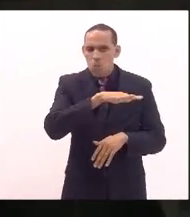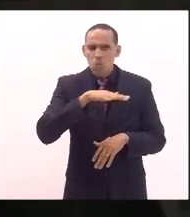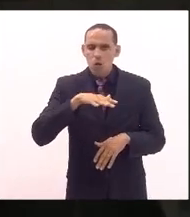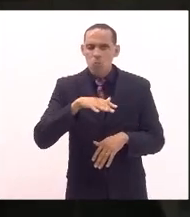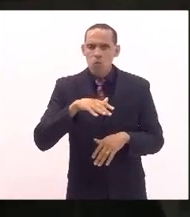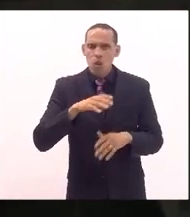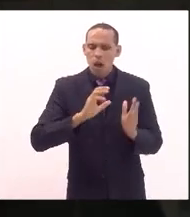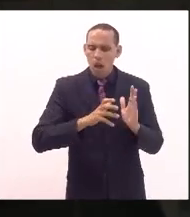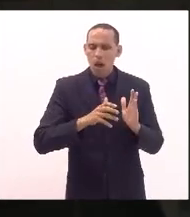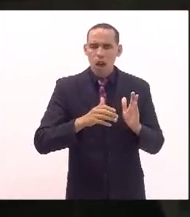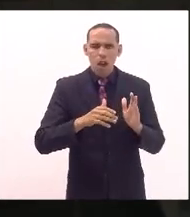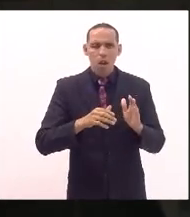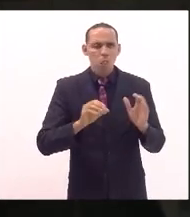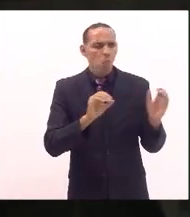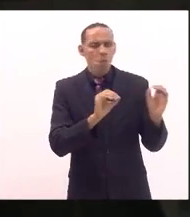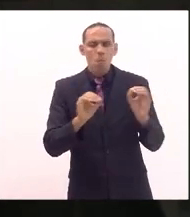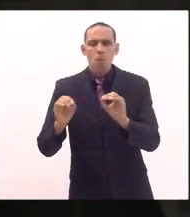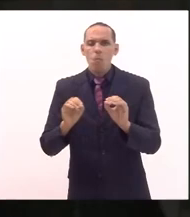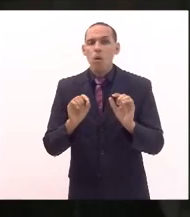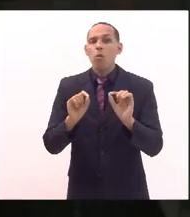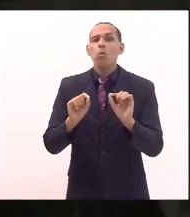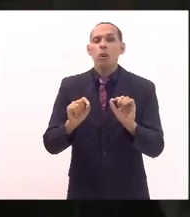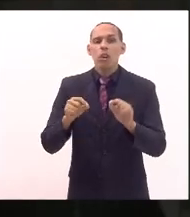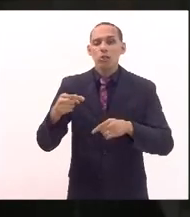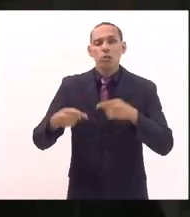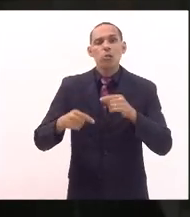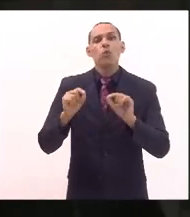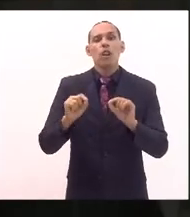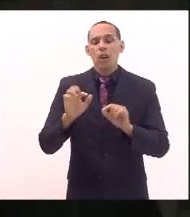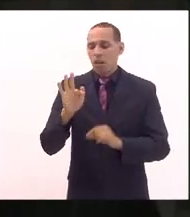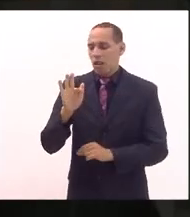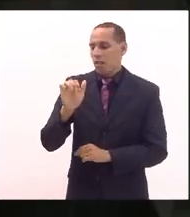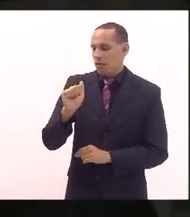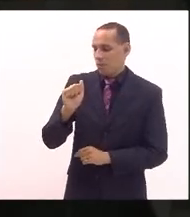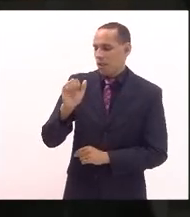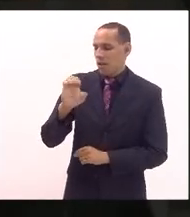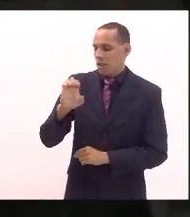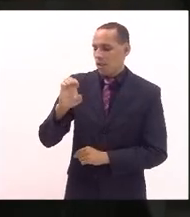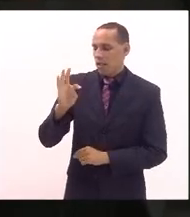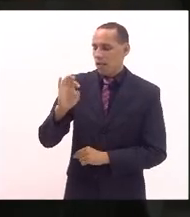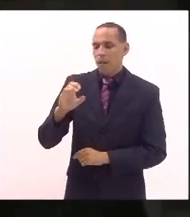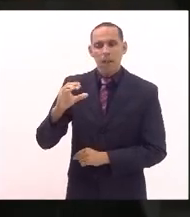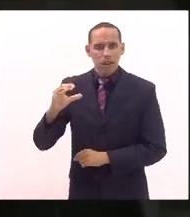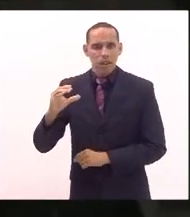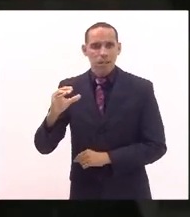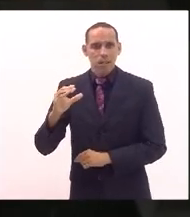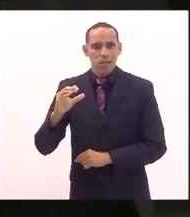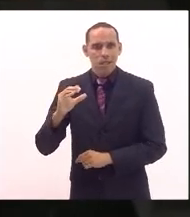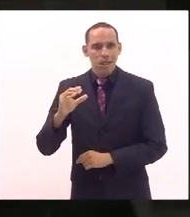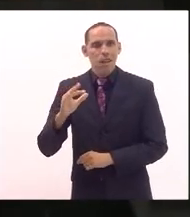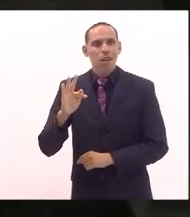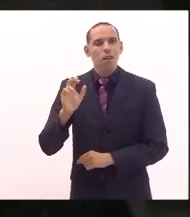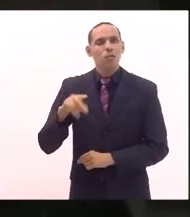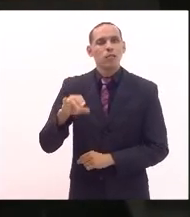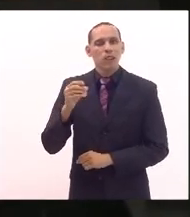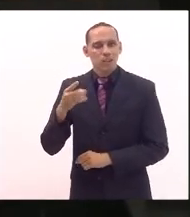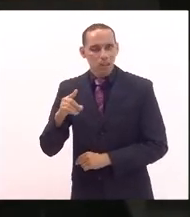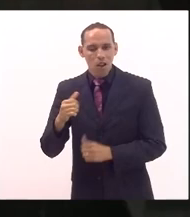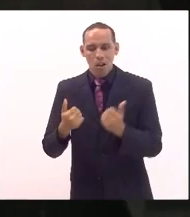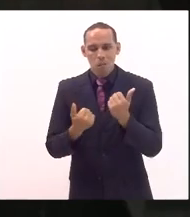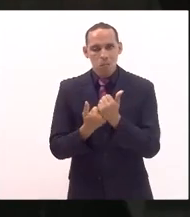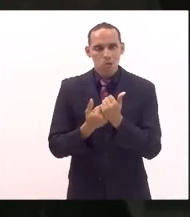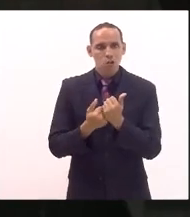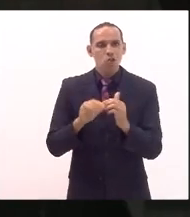de nenhum partido discutir que a Faetec que a Fundação de Apoio à escola técnica